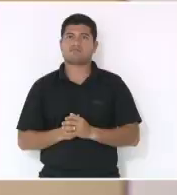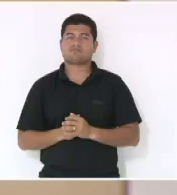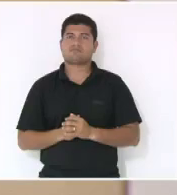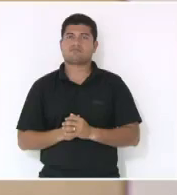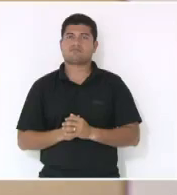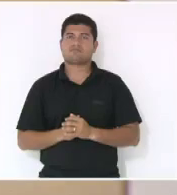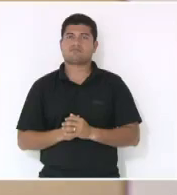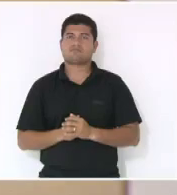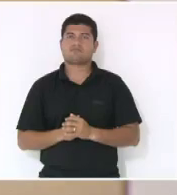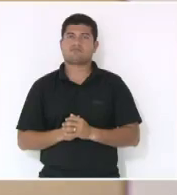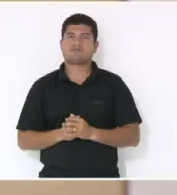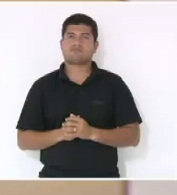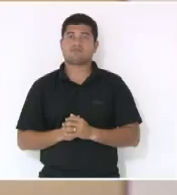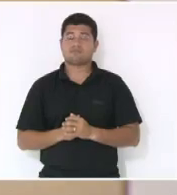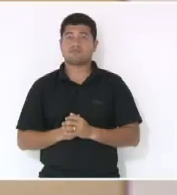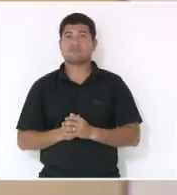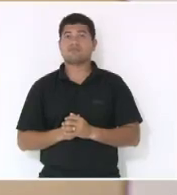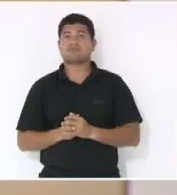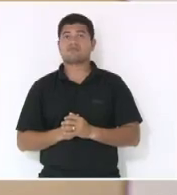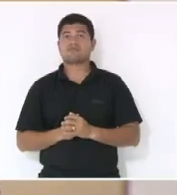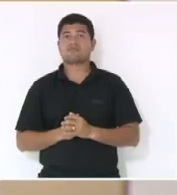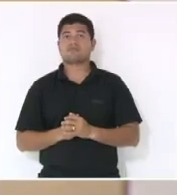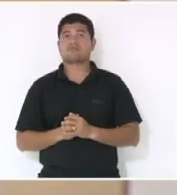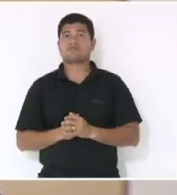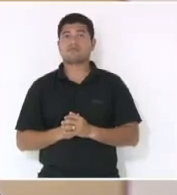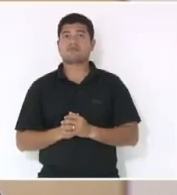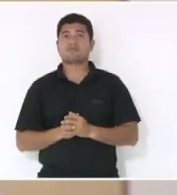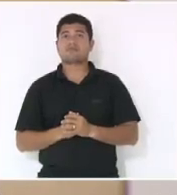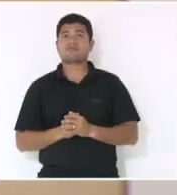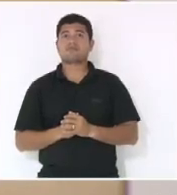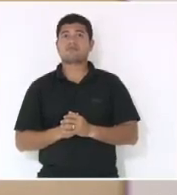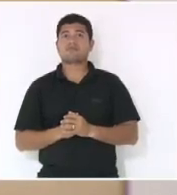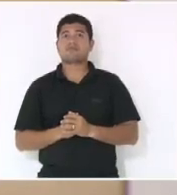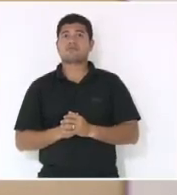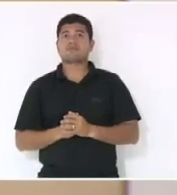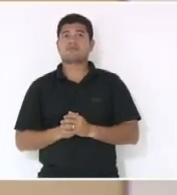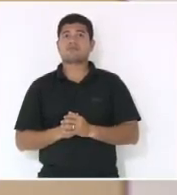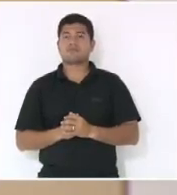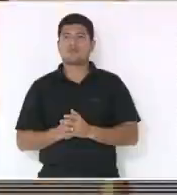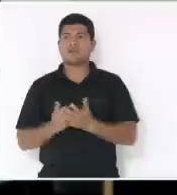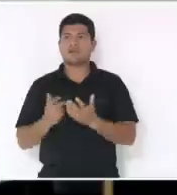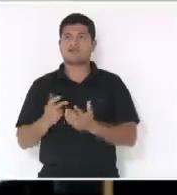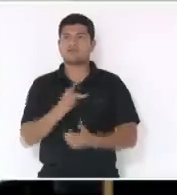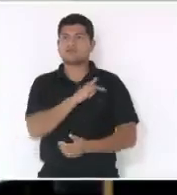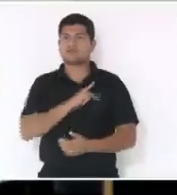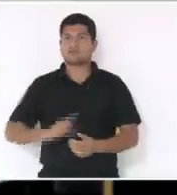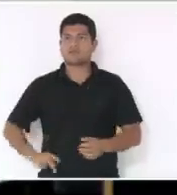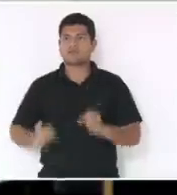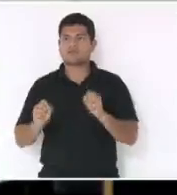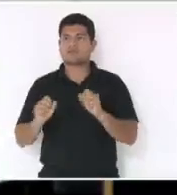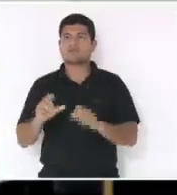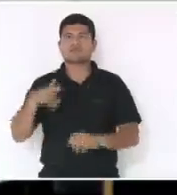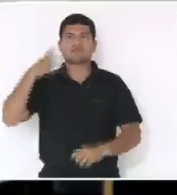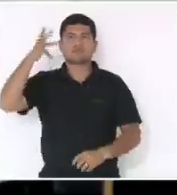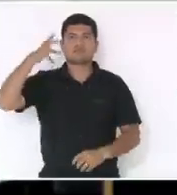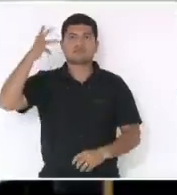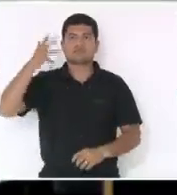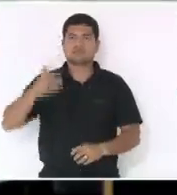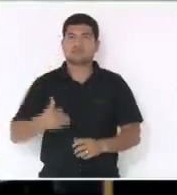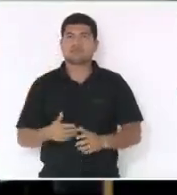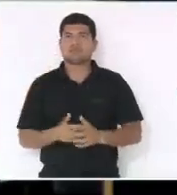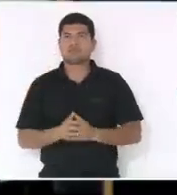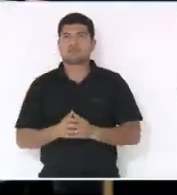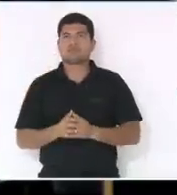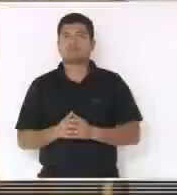Está ainda aberto para suas considerações finais, presidente. E, se assim desejar, para que o